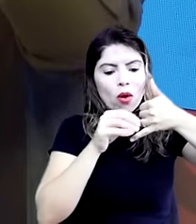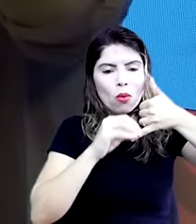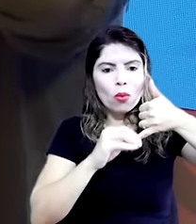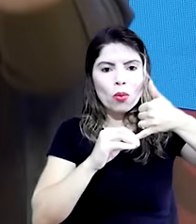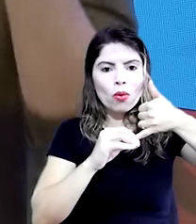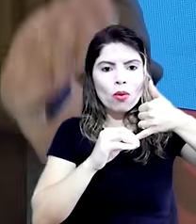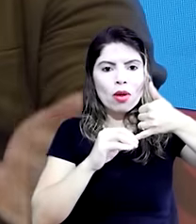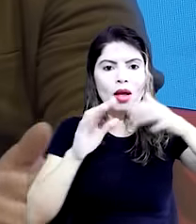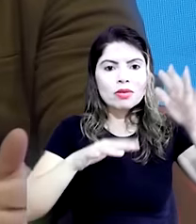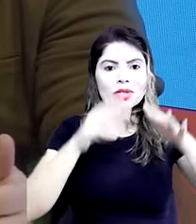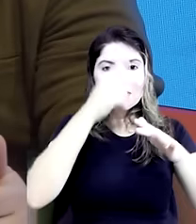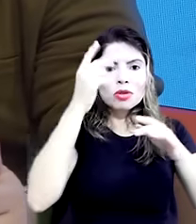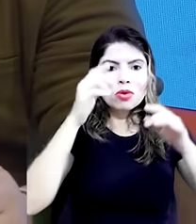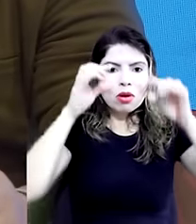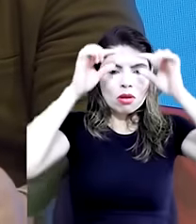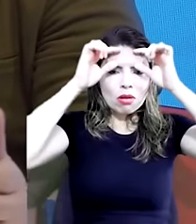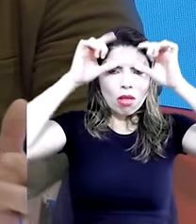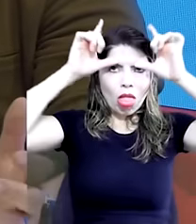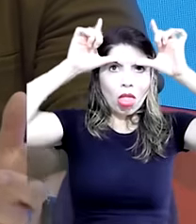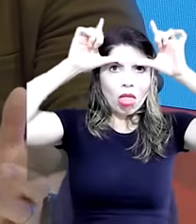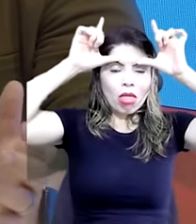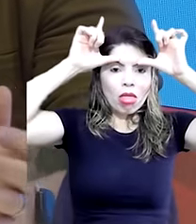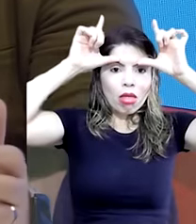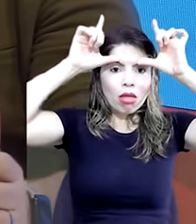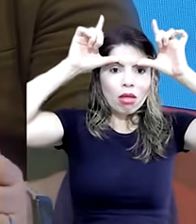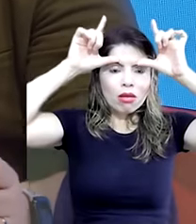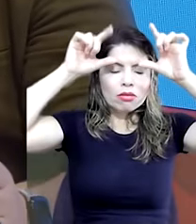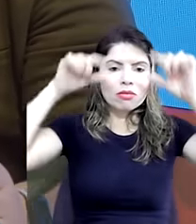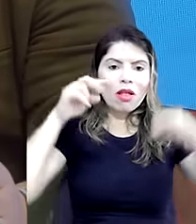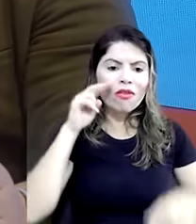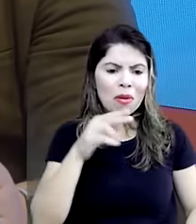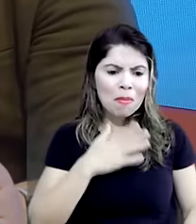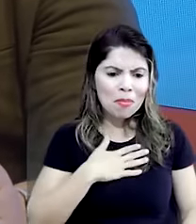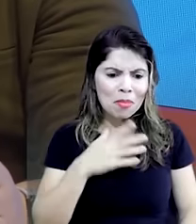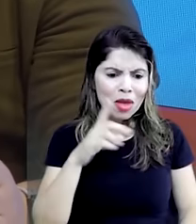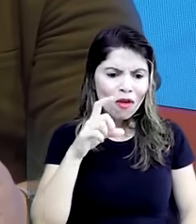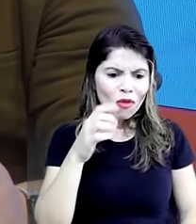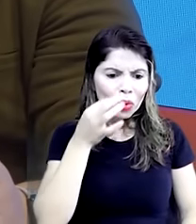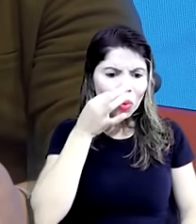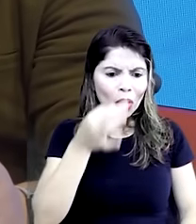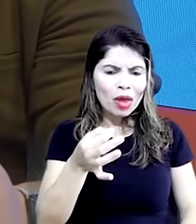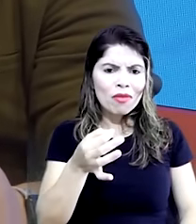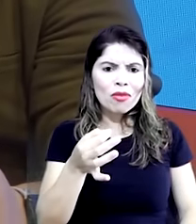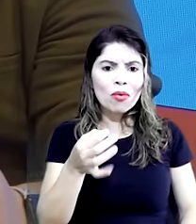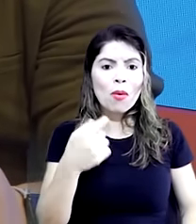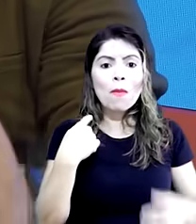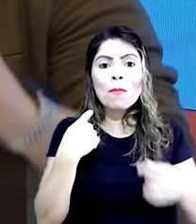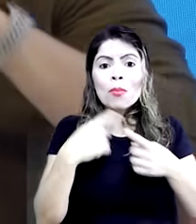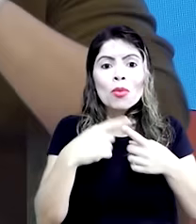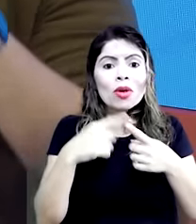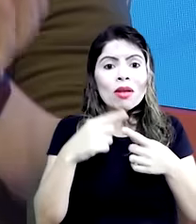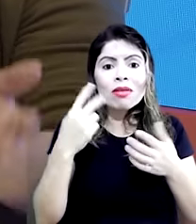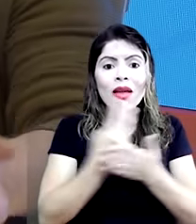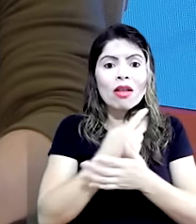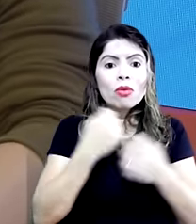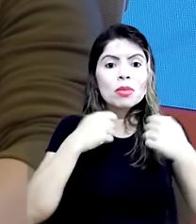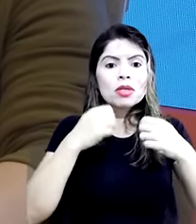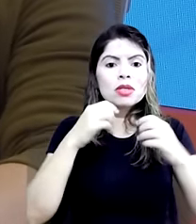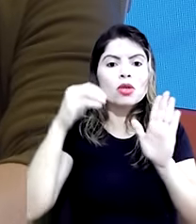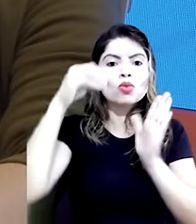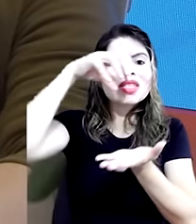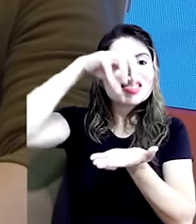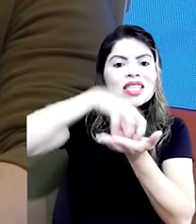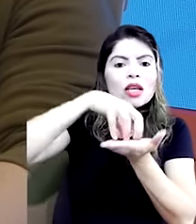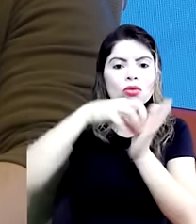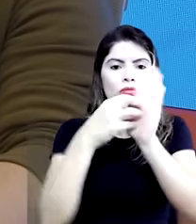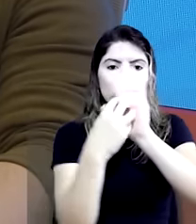uma testa maior do que ela tem E aí ela fala minha foto fica horrível por quê Porque ela pôs muito próximo pôs uma inclinação que prejudicou ou então uma coisa que eu sempre falo